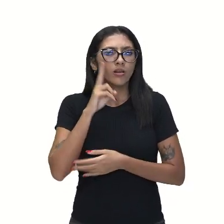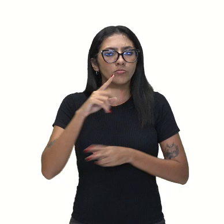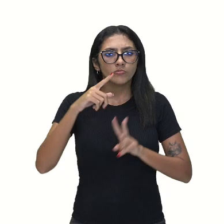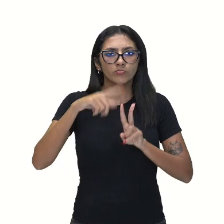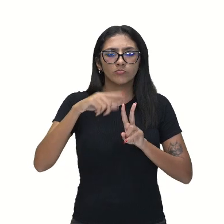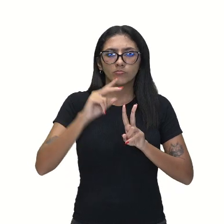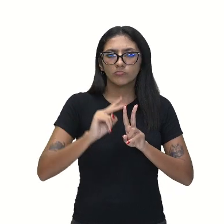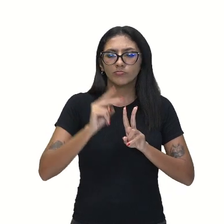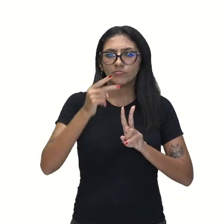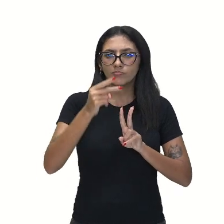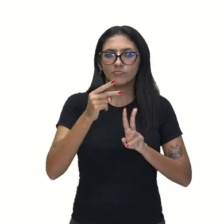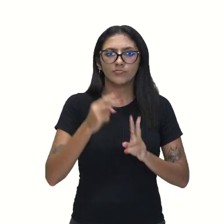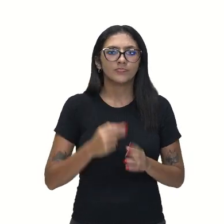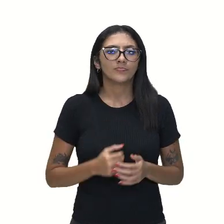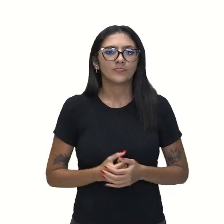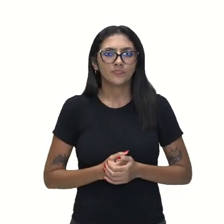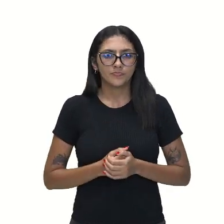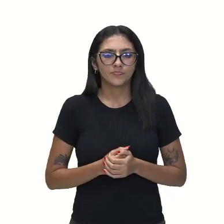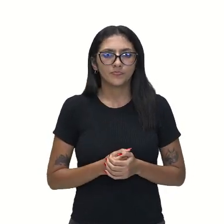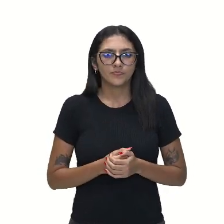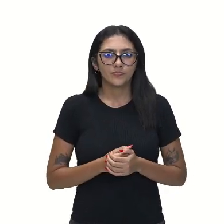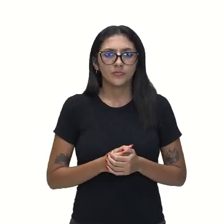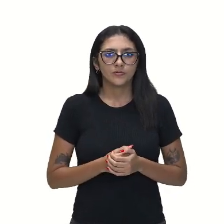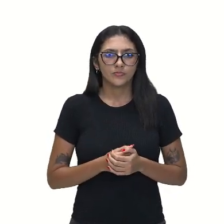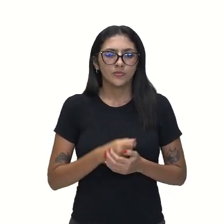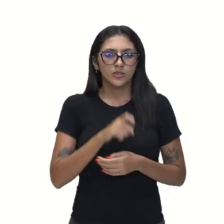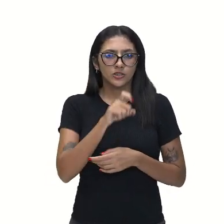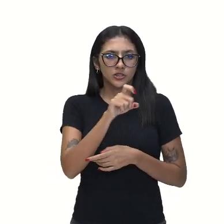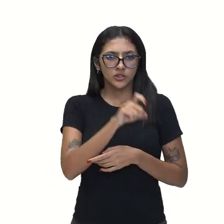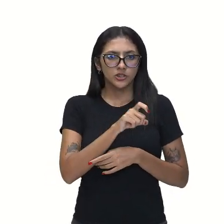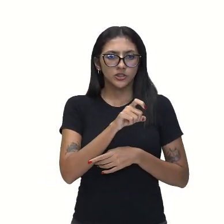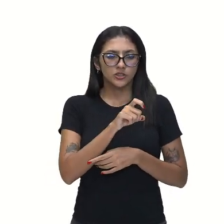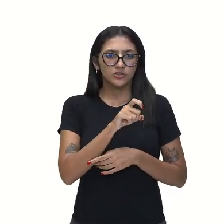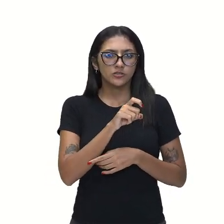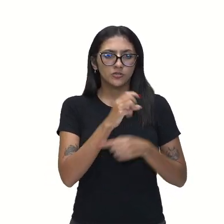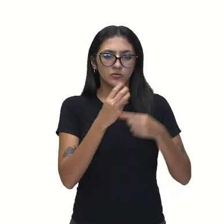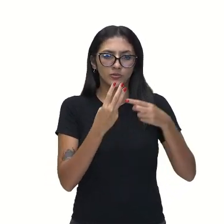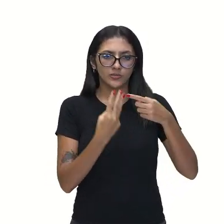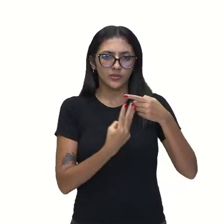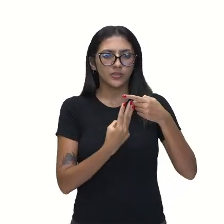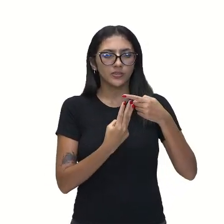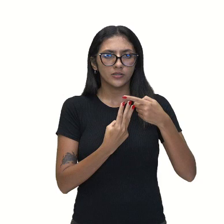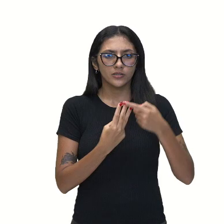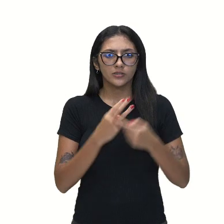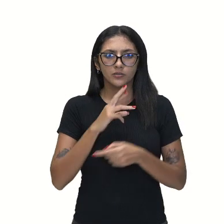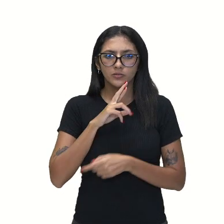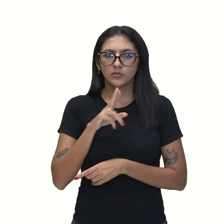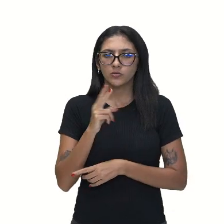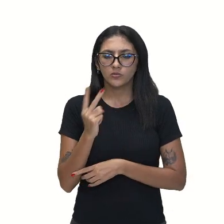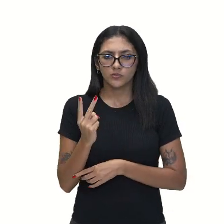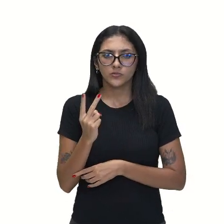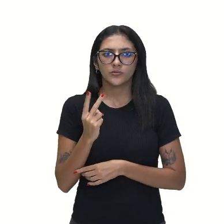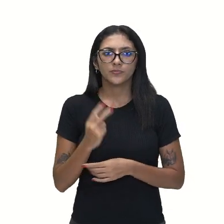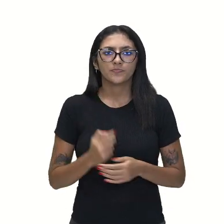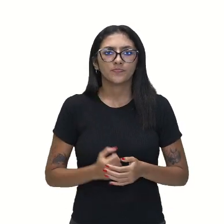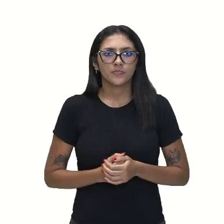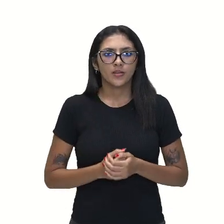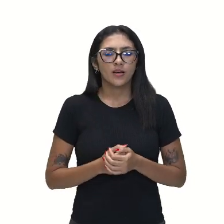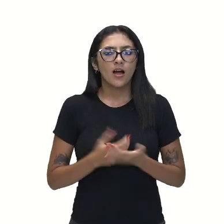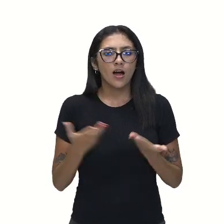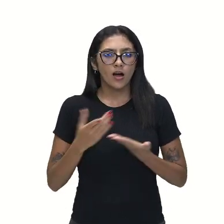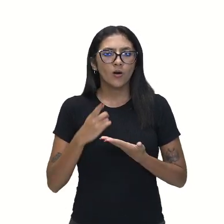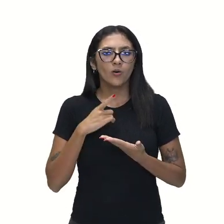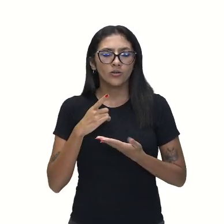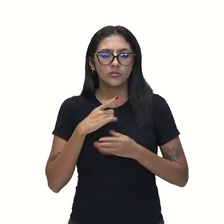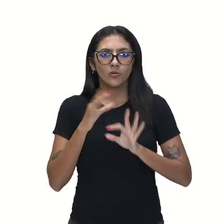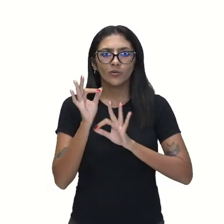os expoentes. Então, x sobre 3, né? Igual a 2. Temos agora uma proporção. Proporção você já